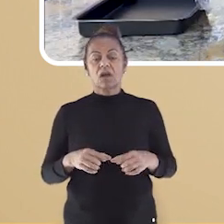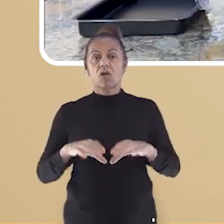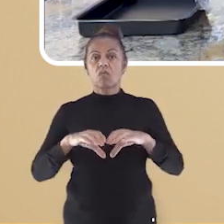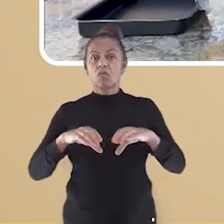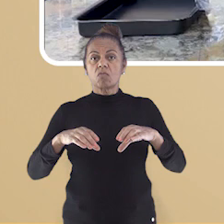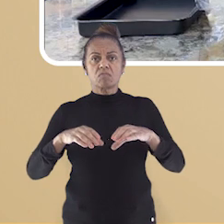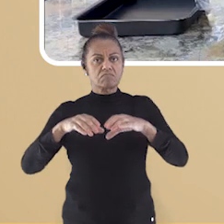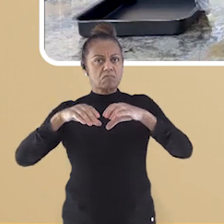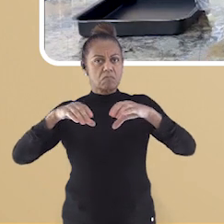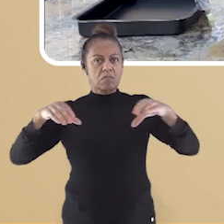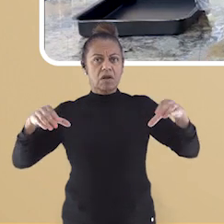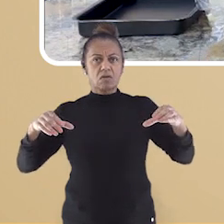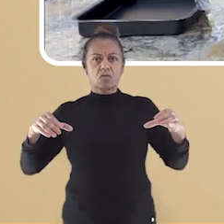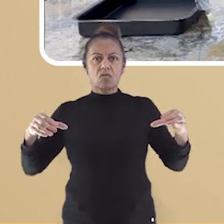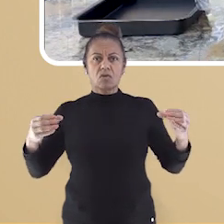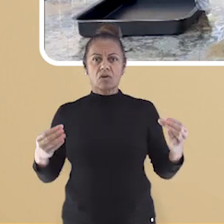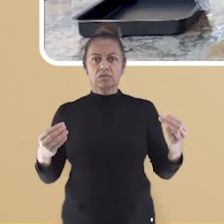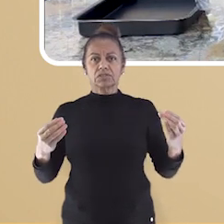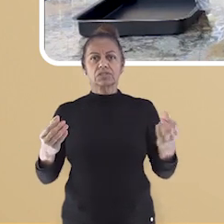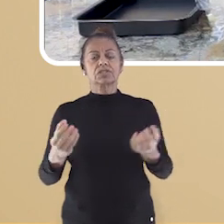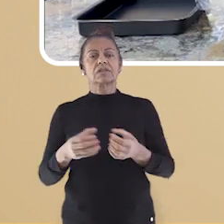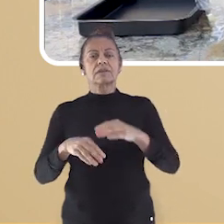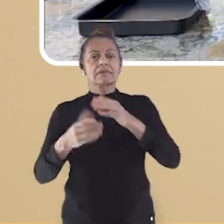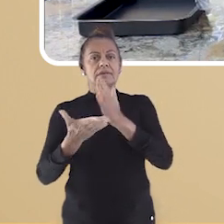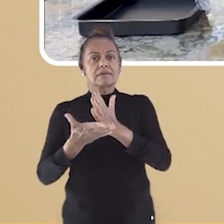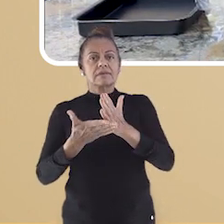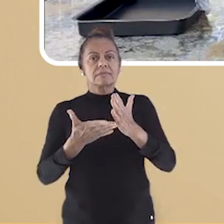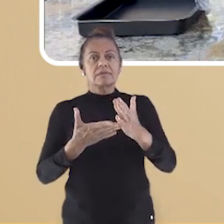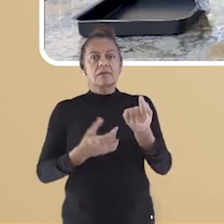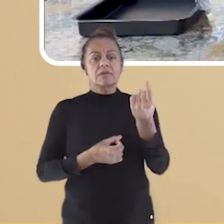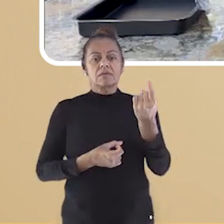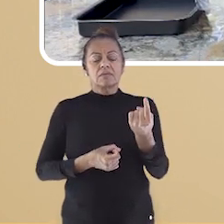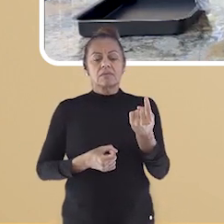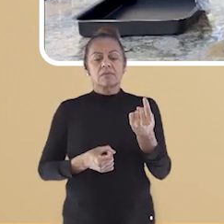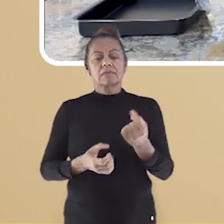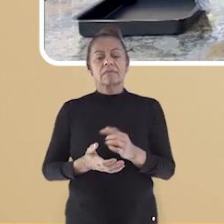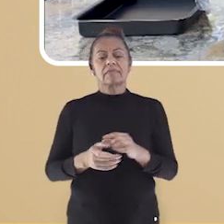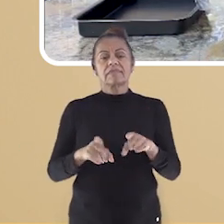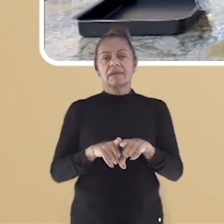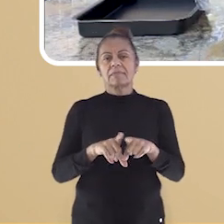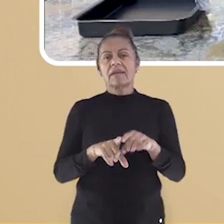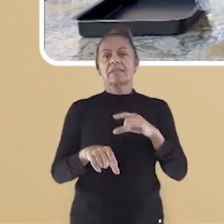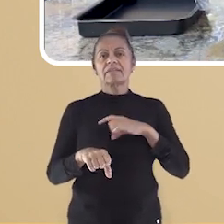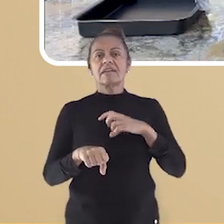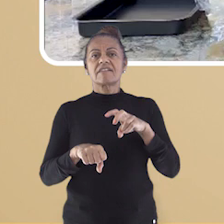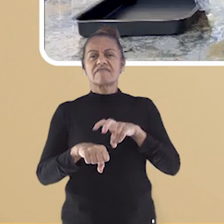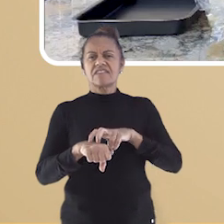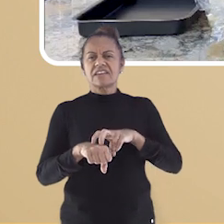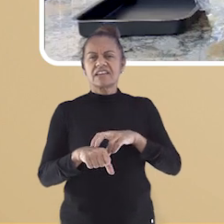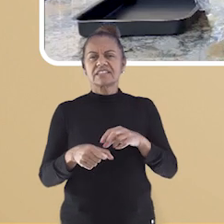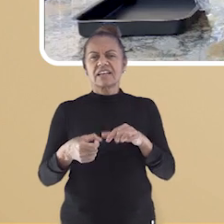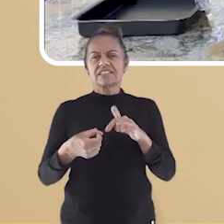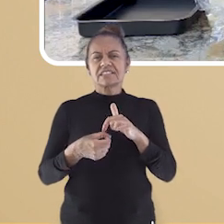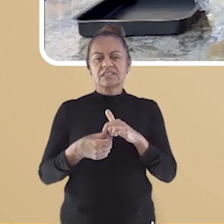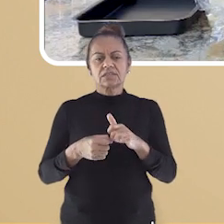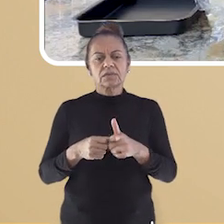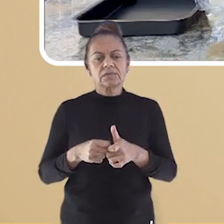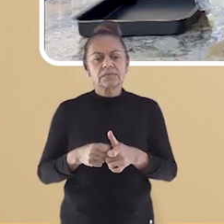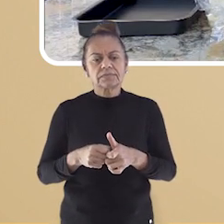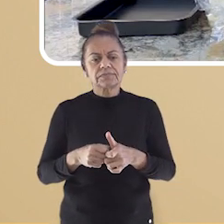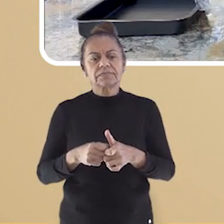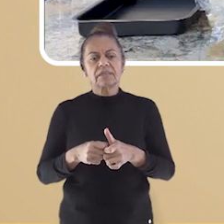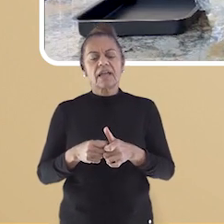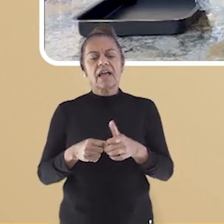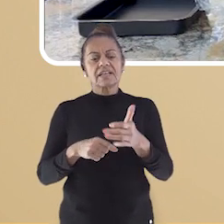forma. Vamos também usar azeitona para temperar a pizza a gosto. E aproximadamente